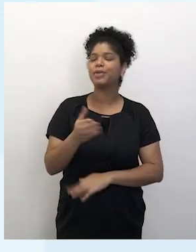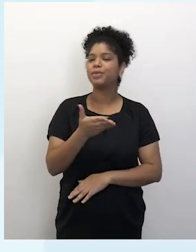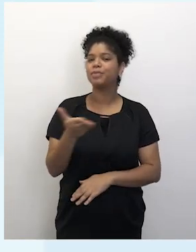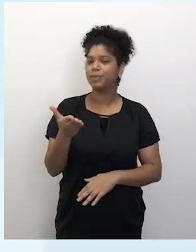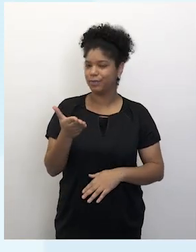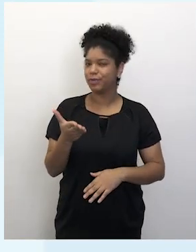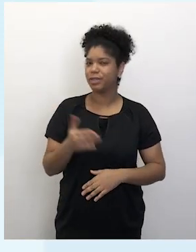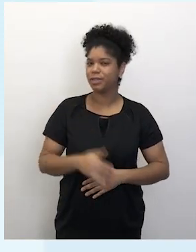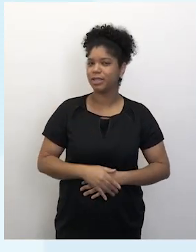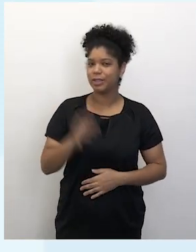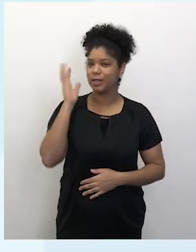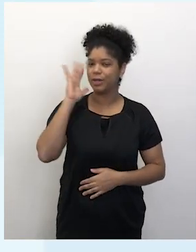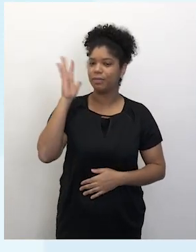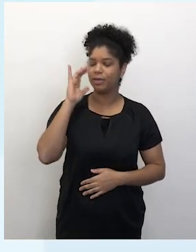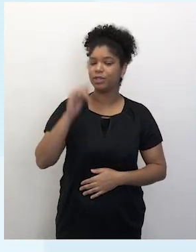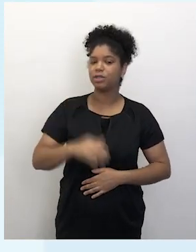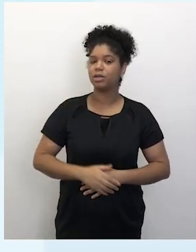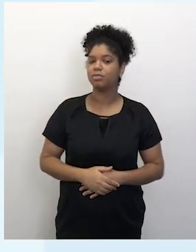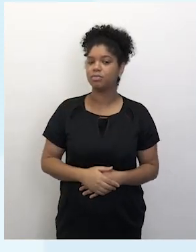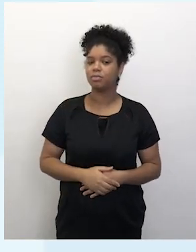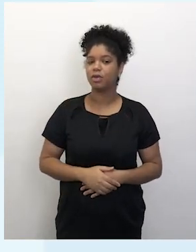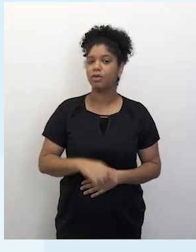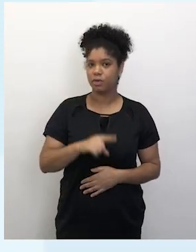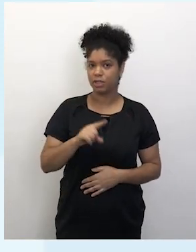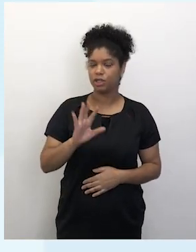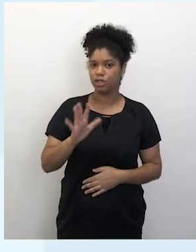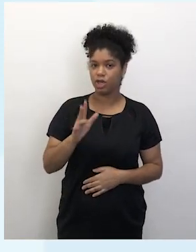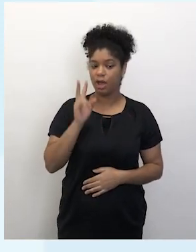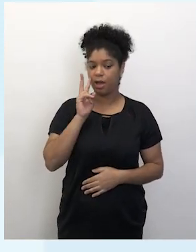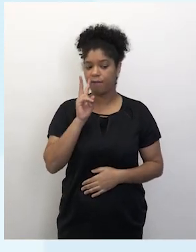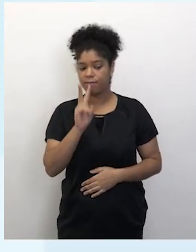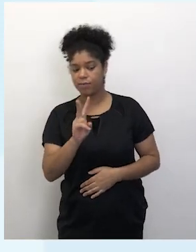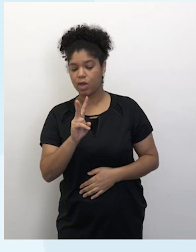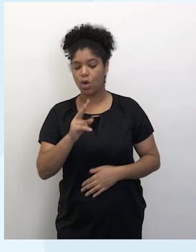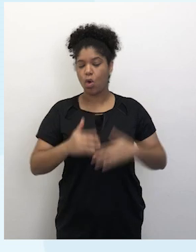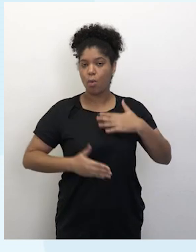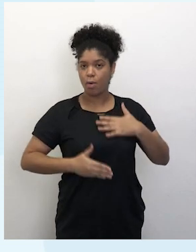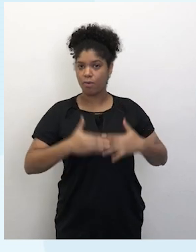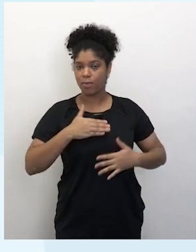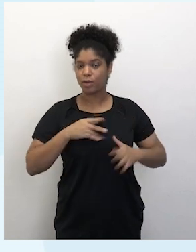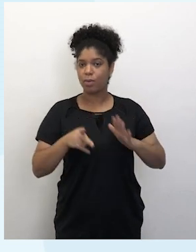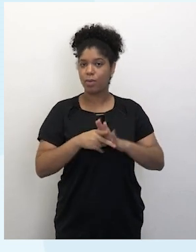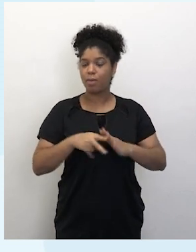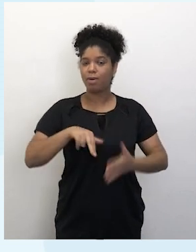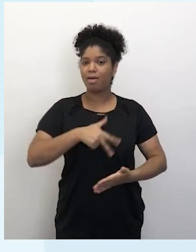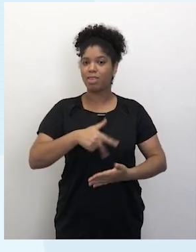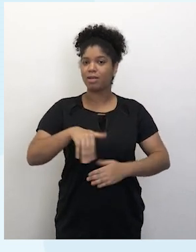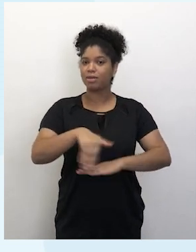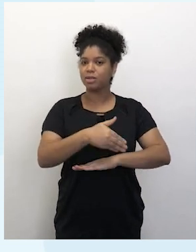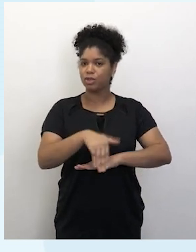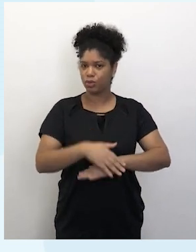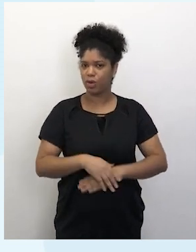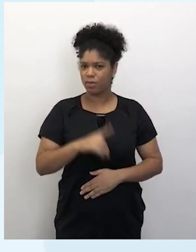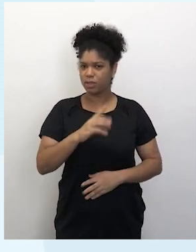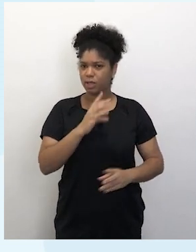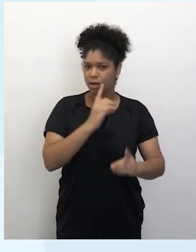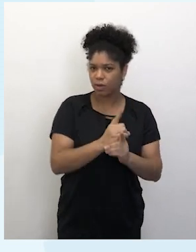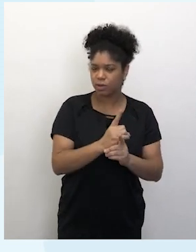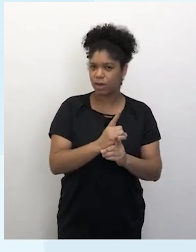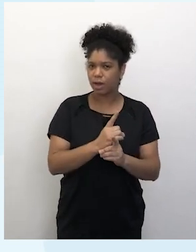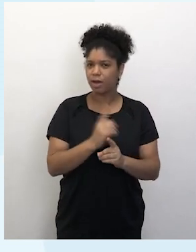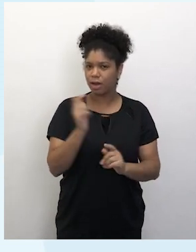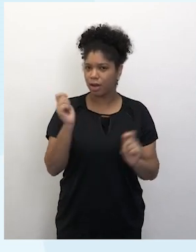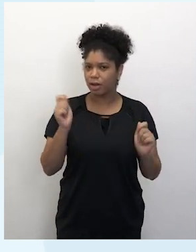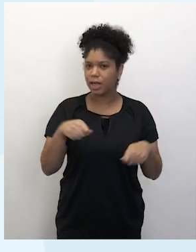aquela pergunta, tendo vivenciado ou visto os movimentos das danças urbanas, você consegue identificar os